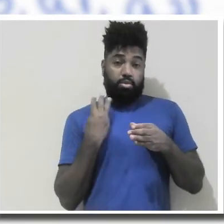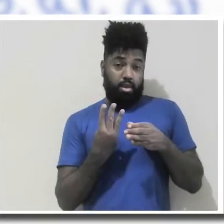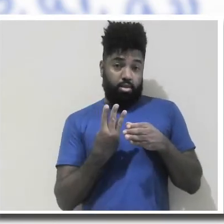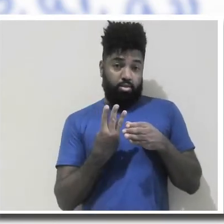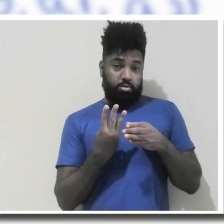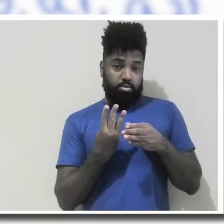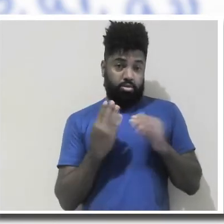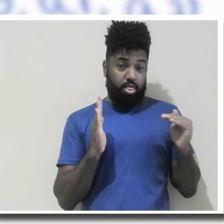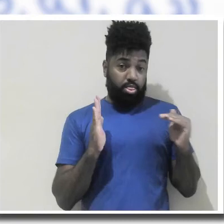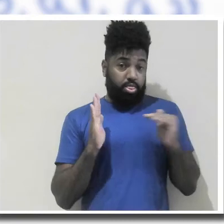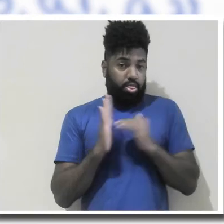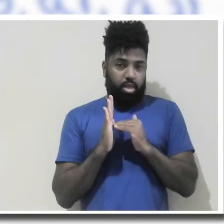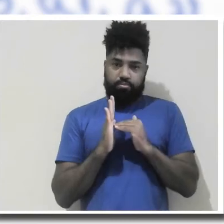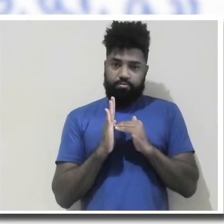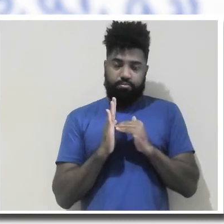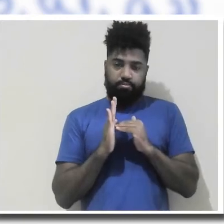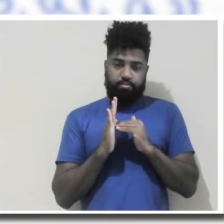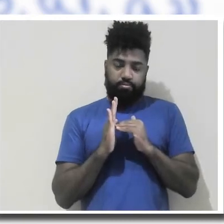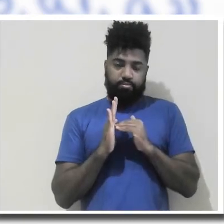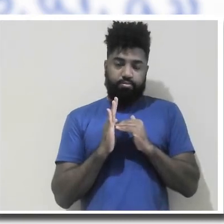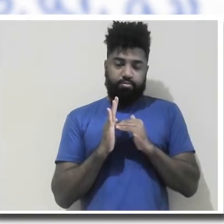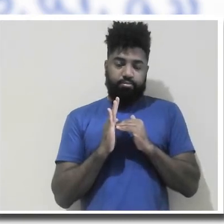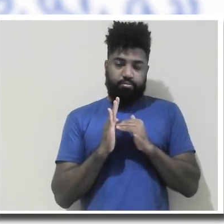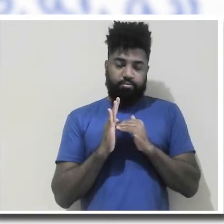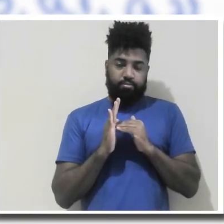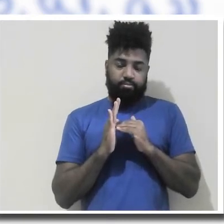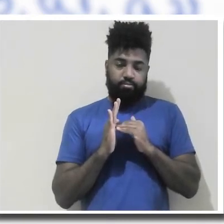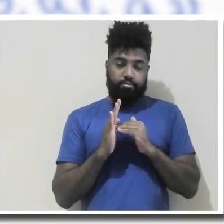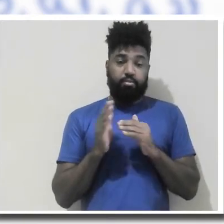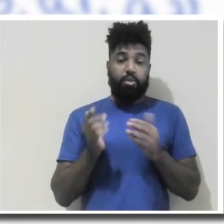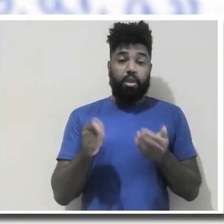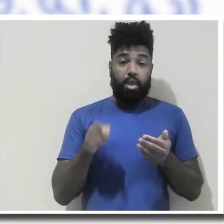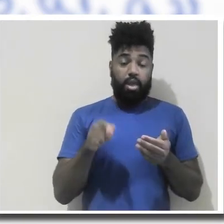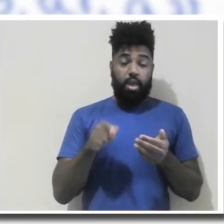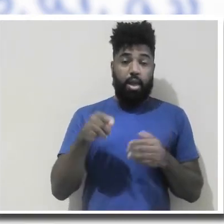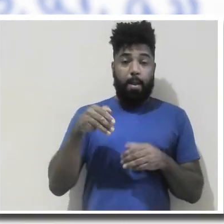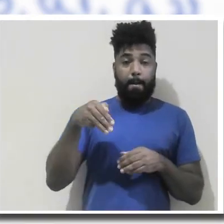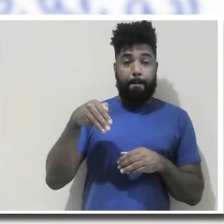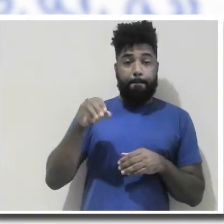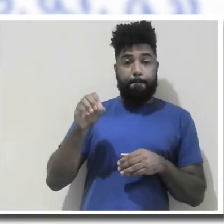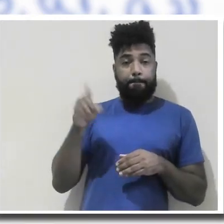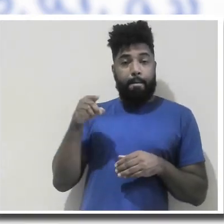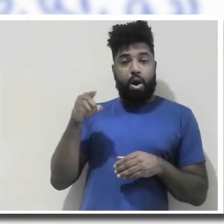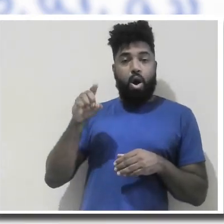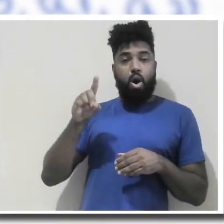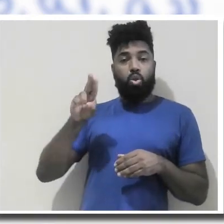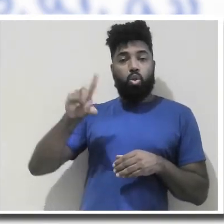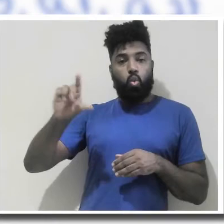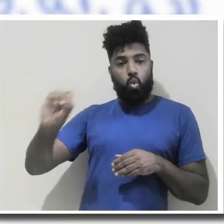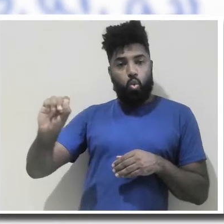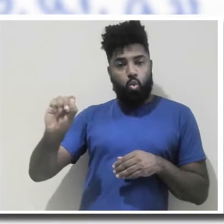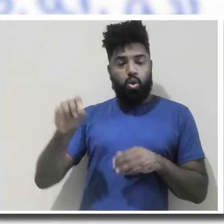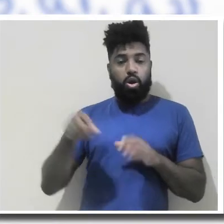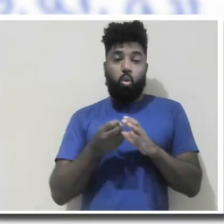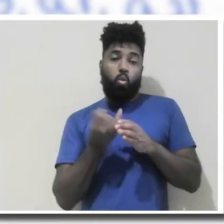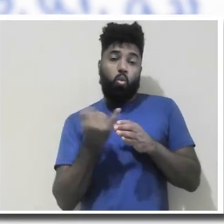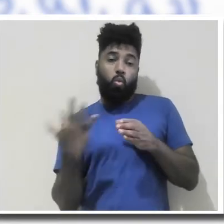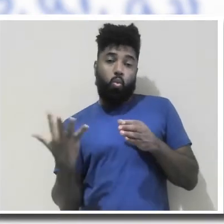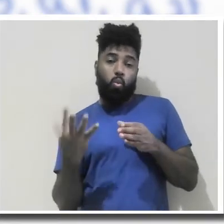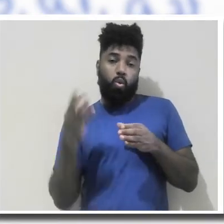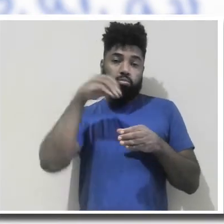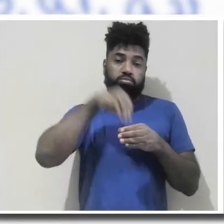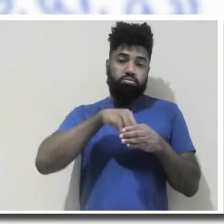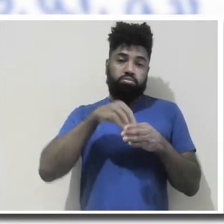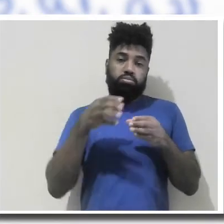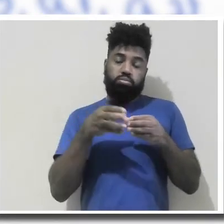tem 3 elementos. Então, eu posso dizer que o módulo ou a quantidade de elementos